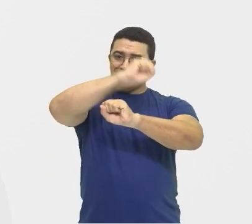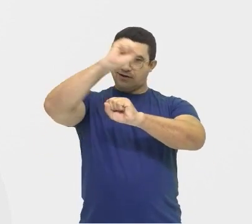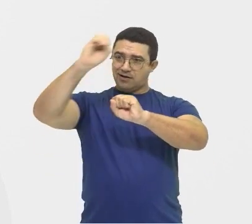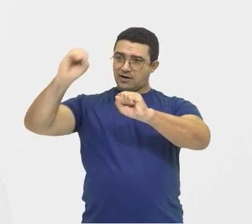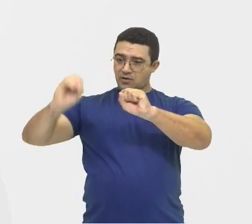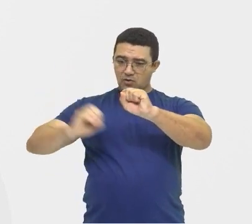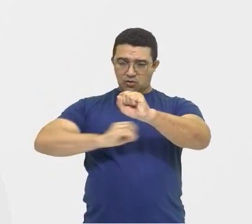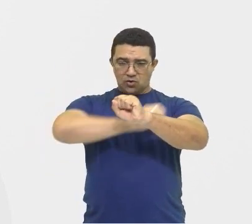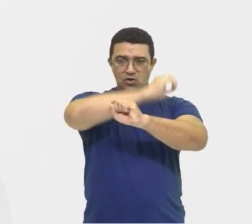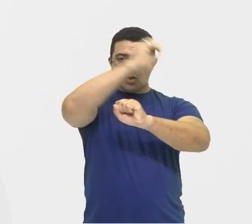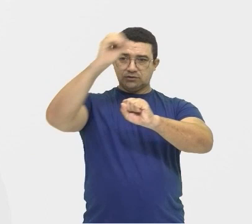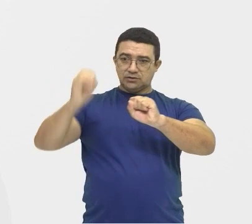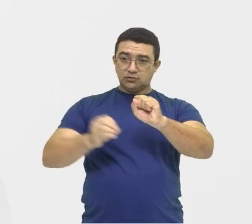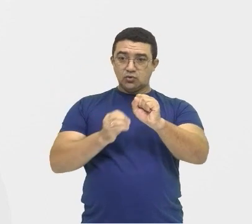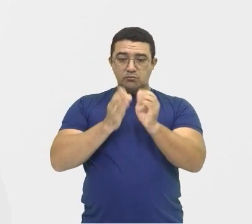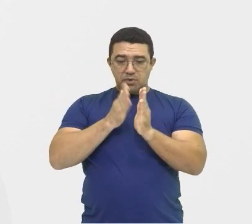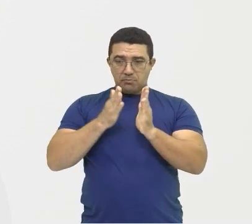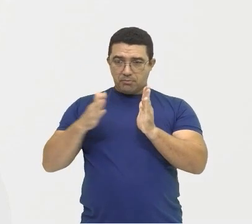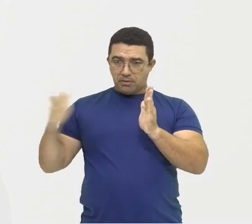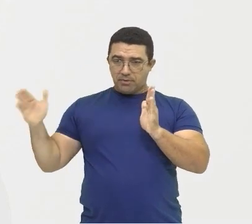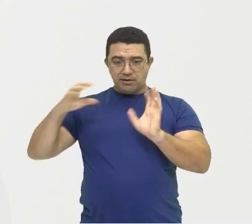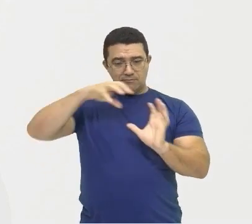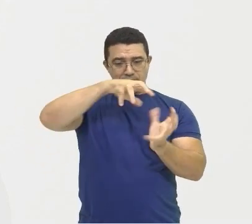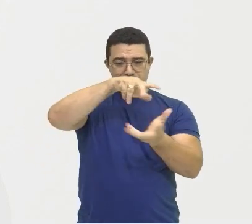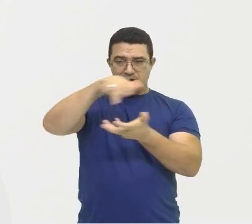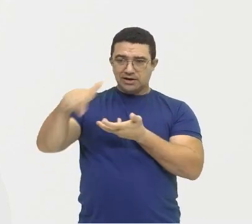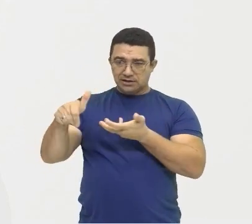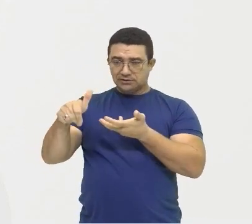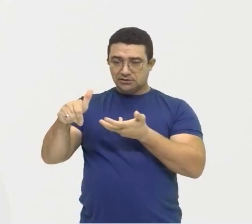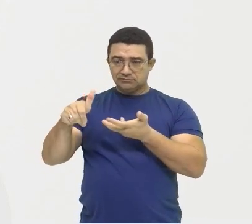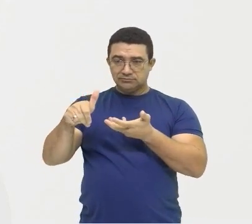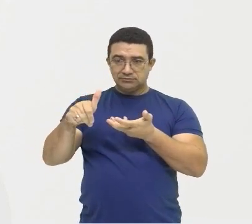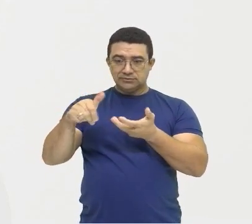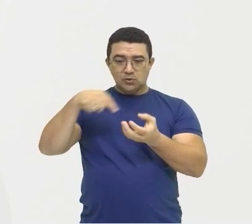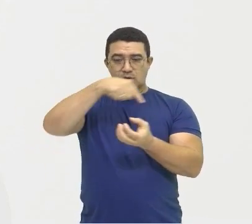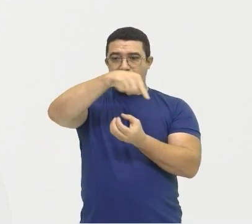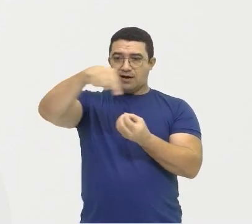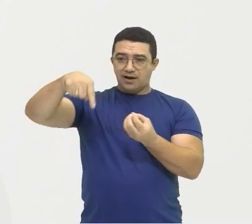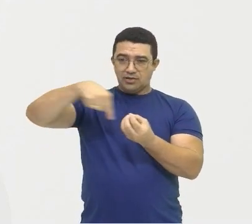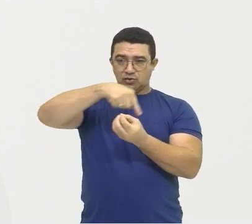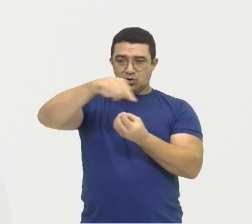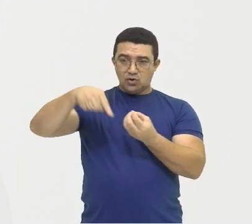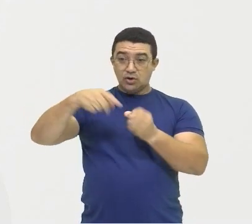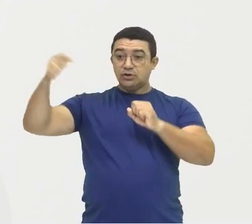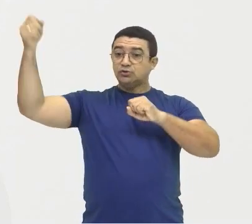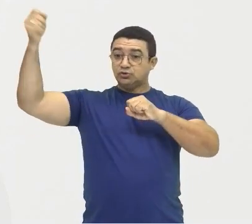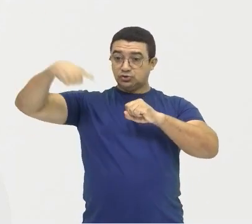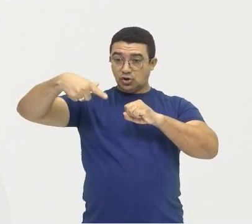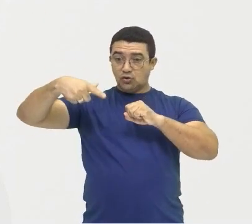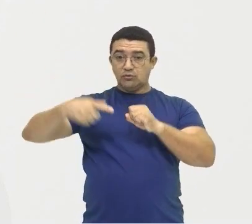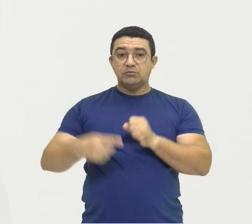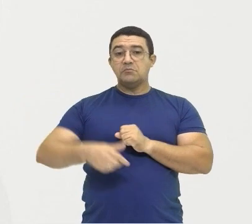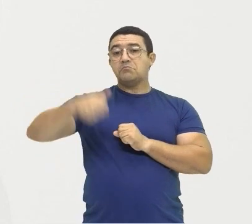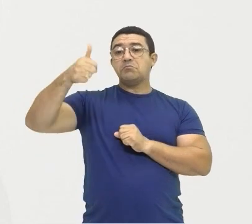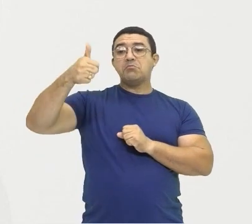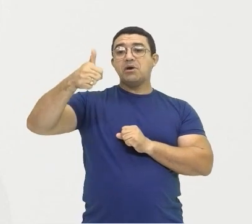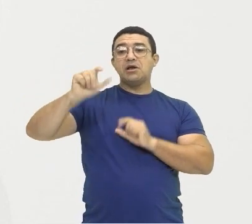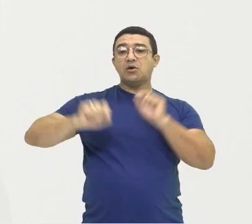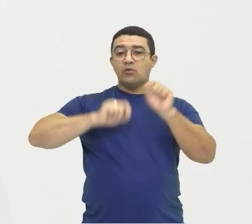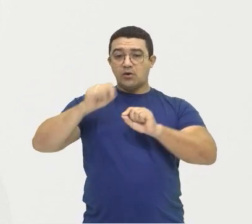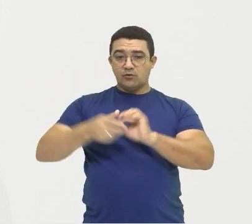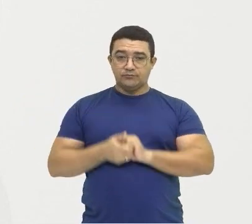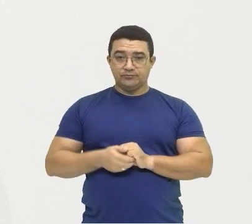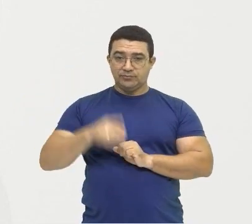do Sol são... Aí nós temos as alternativas. Primeira alternativa é